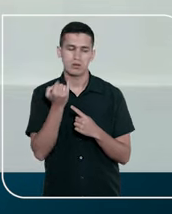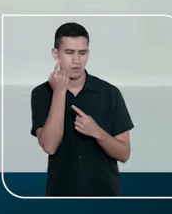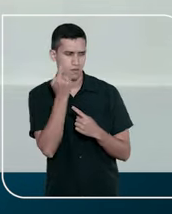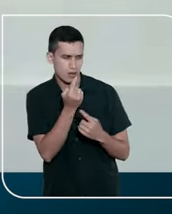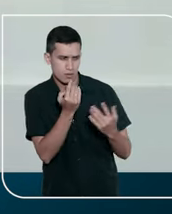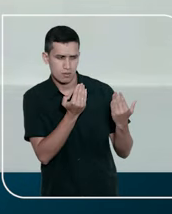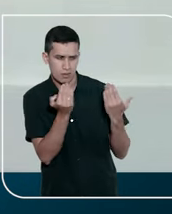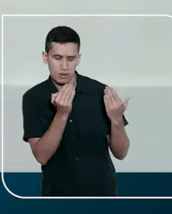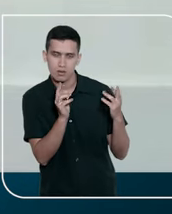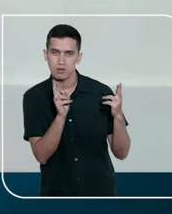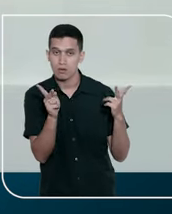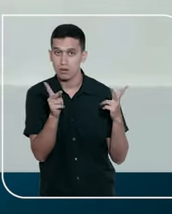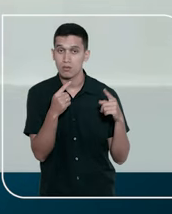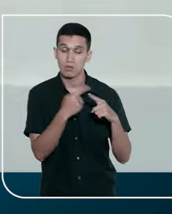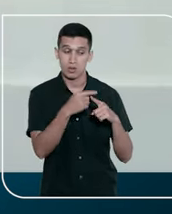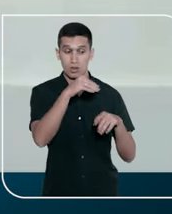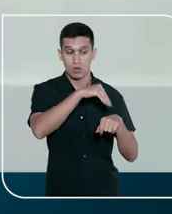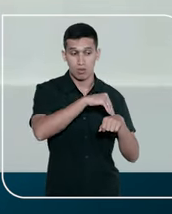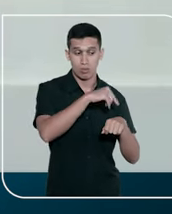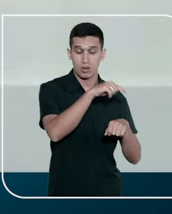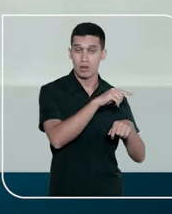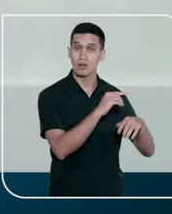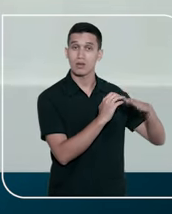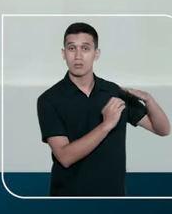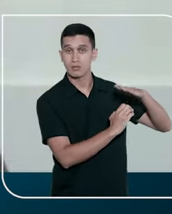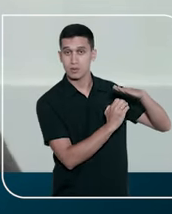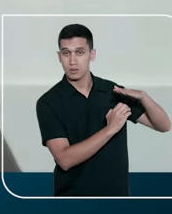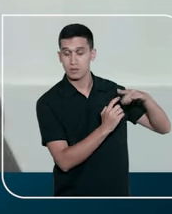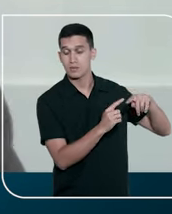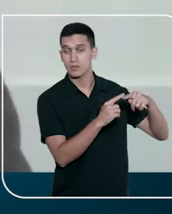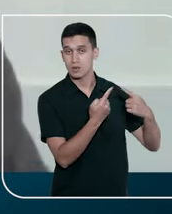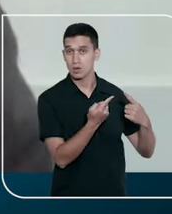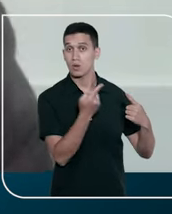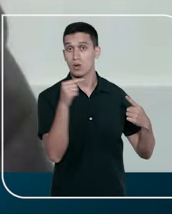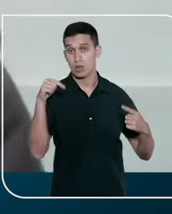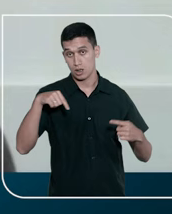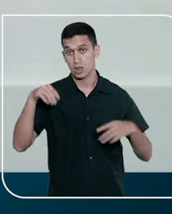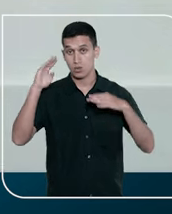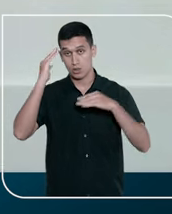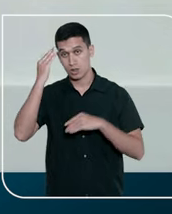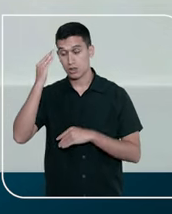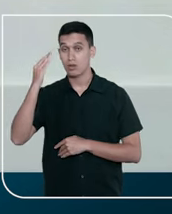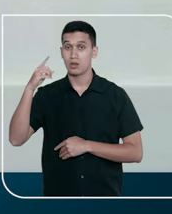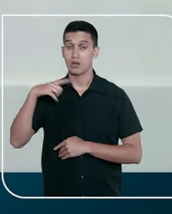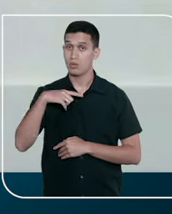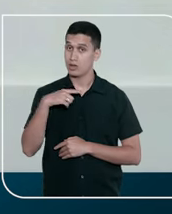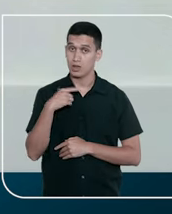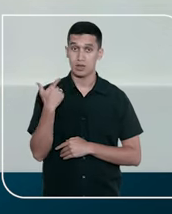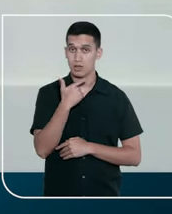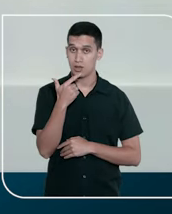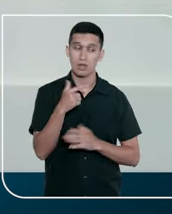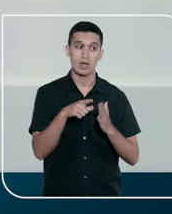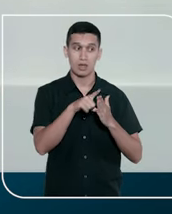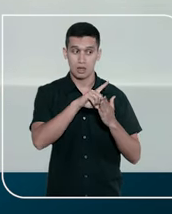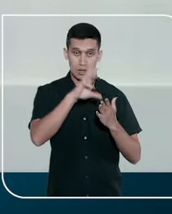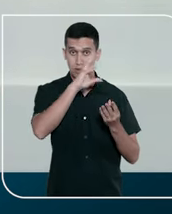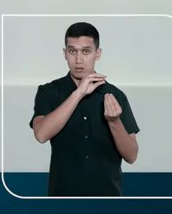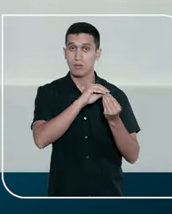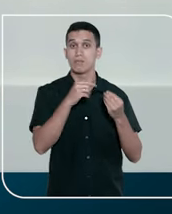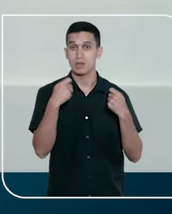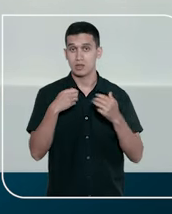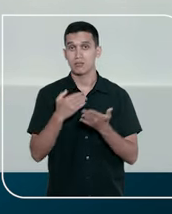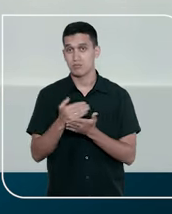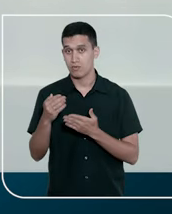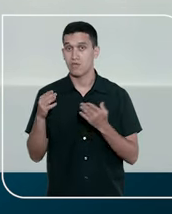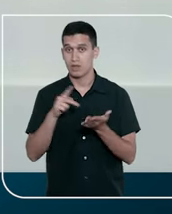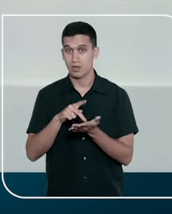da empresa, e nesse caso, o entendimento é que ele não é presumido, ele de verdade deve ser comprovado,